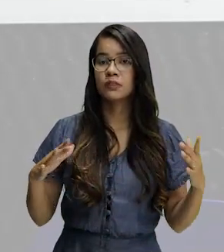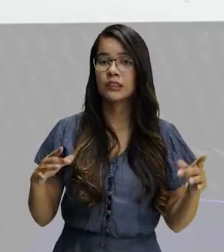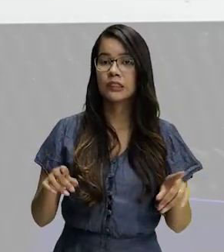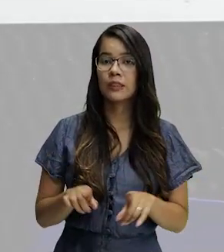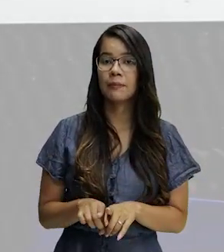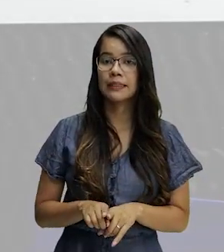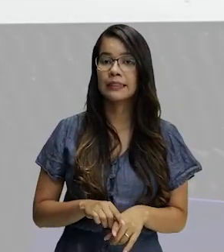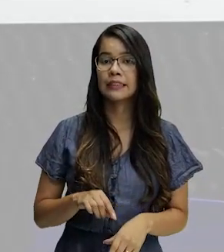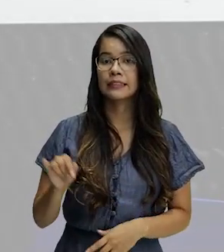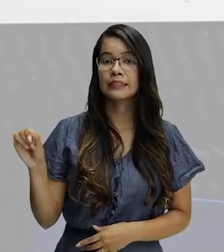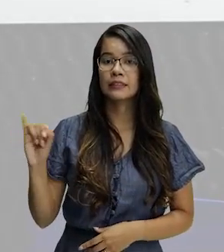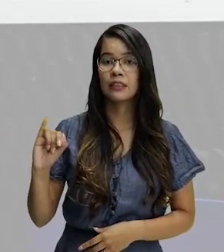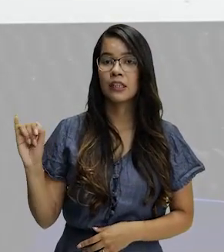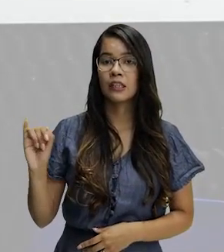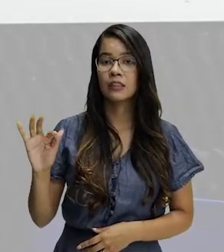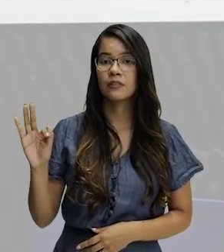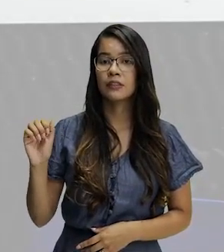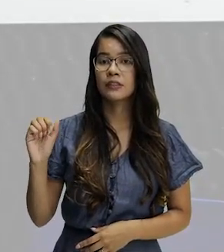Itália fascista.